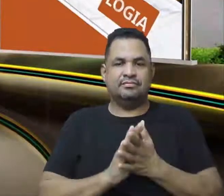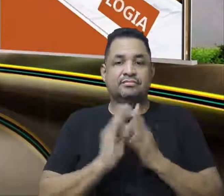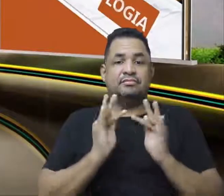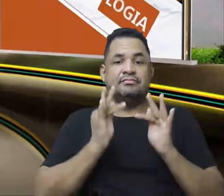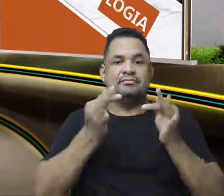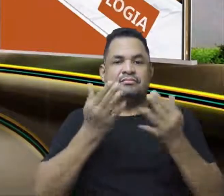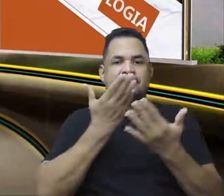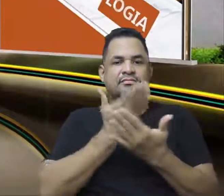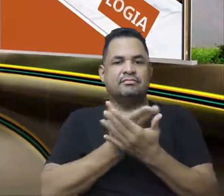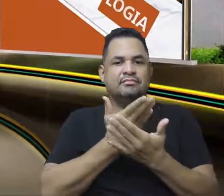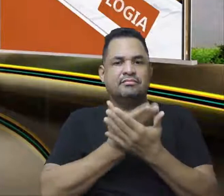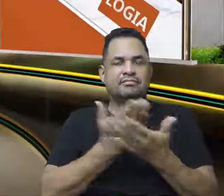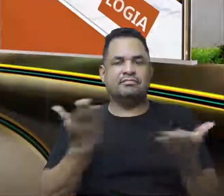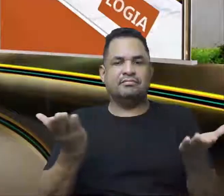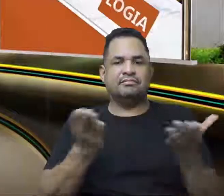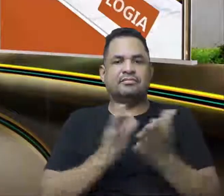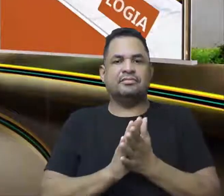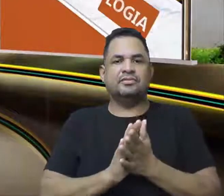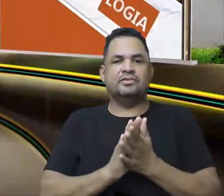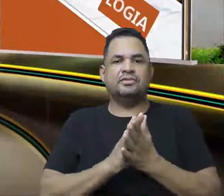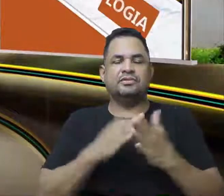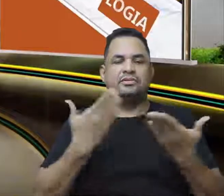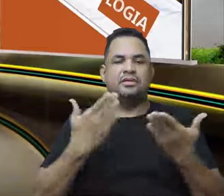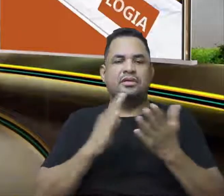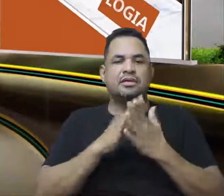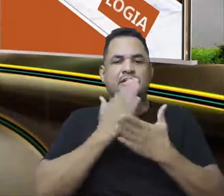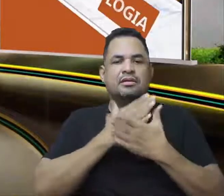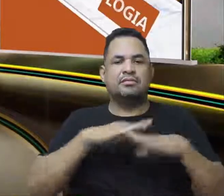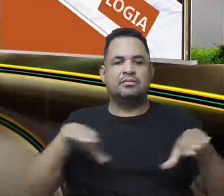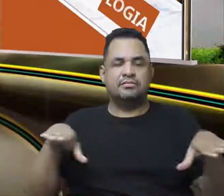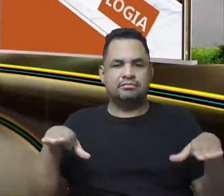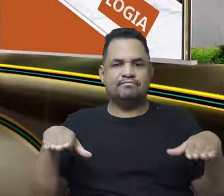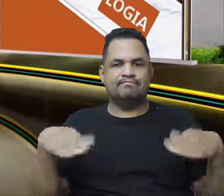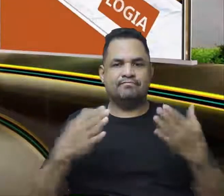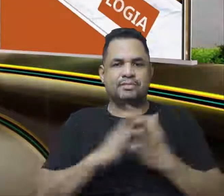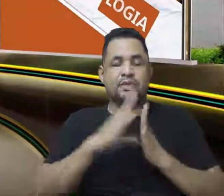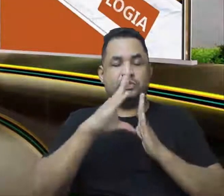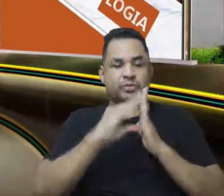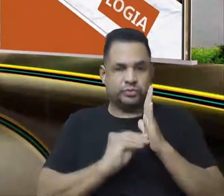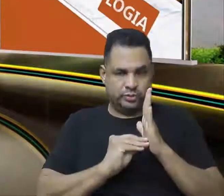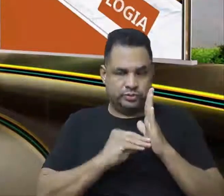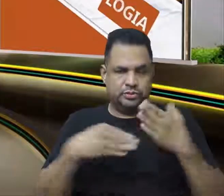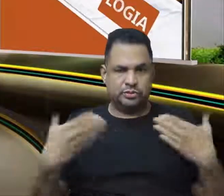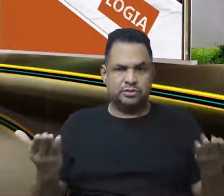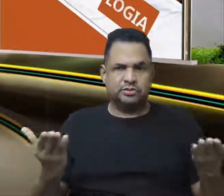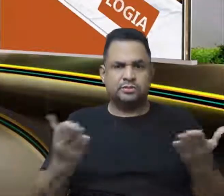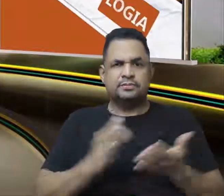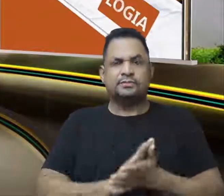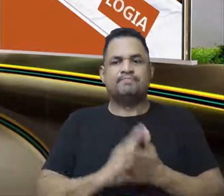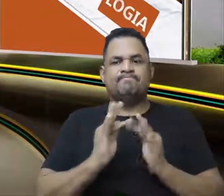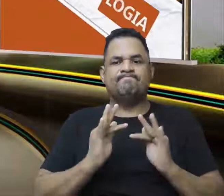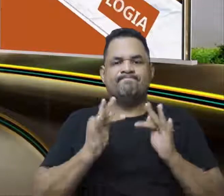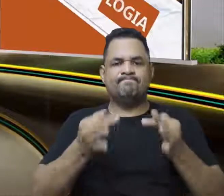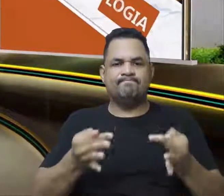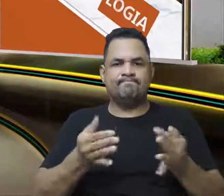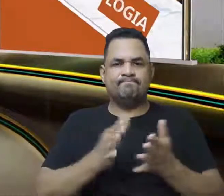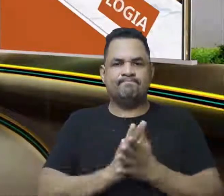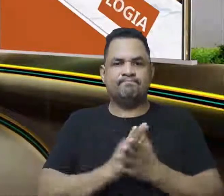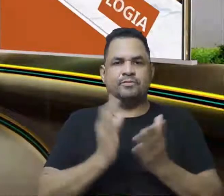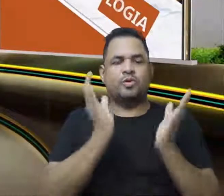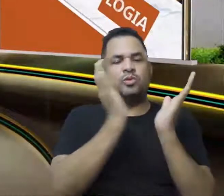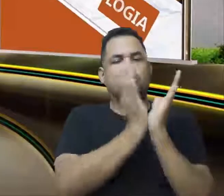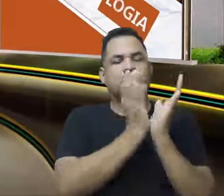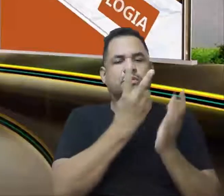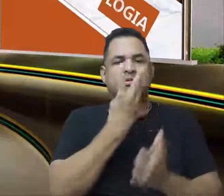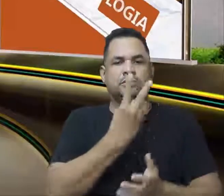nossa última aula né Hoje nós estamos encerrando última aula de conteúdo né estamos encerrando aí a